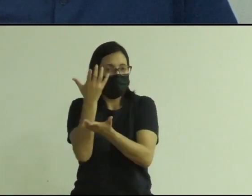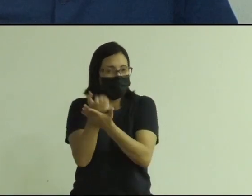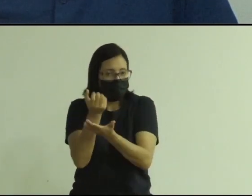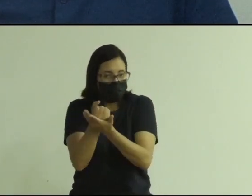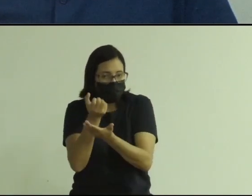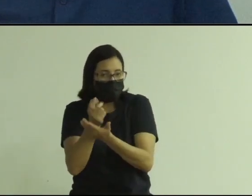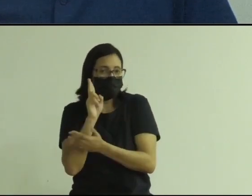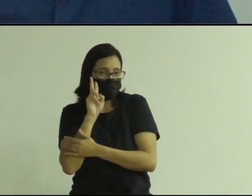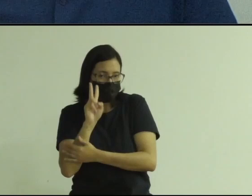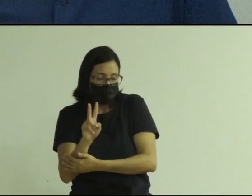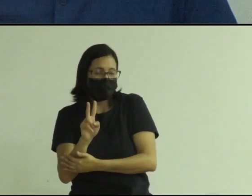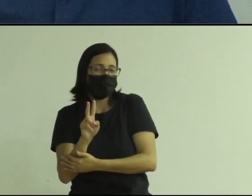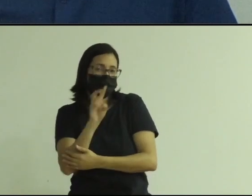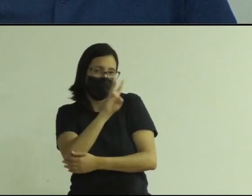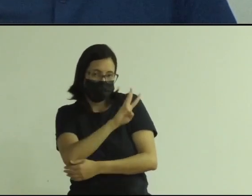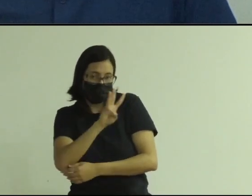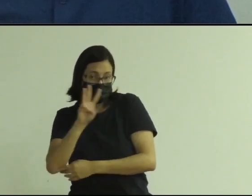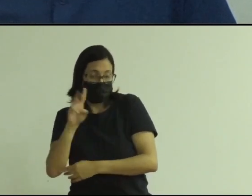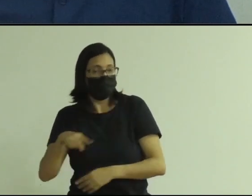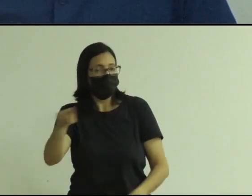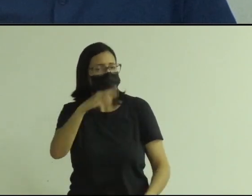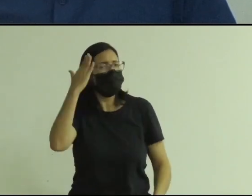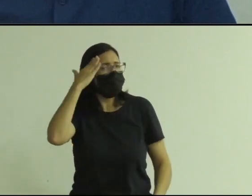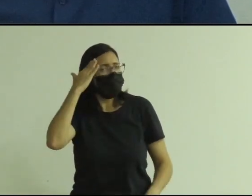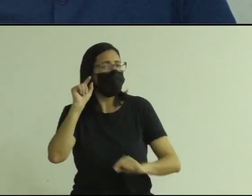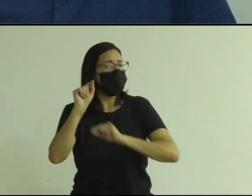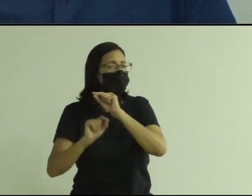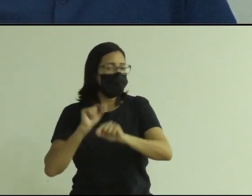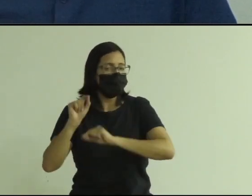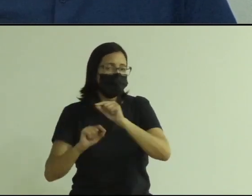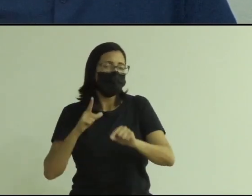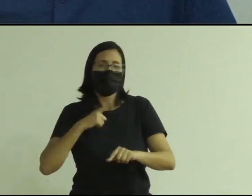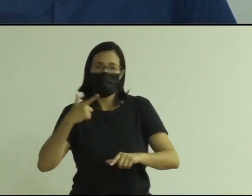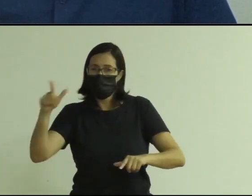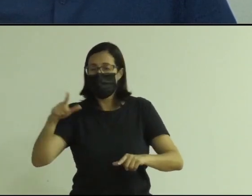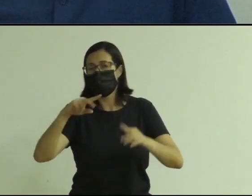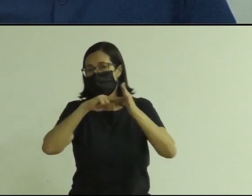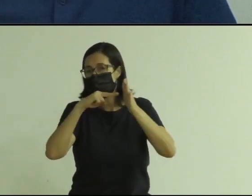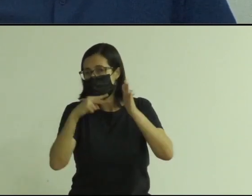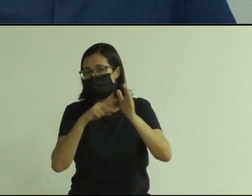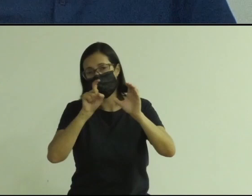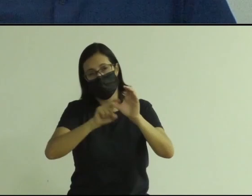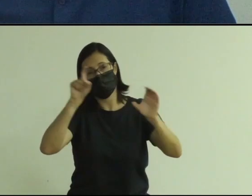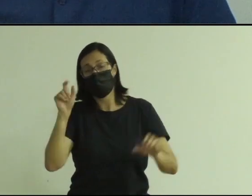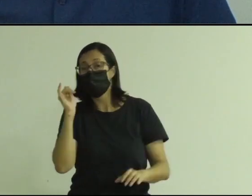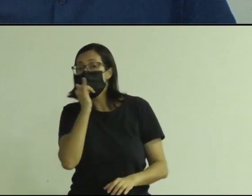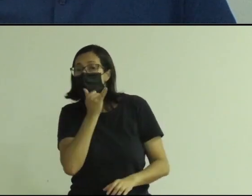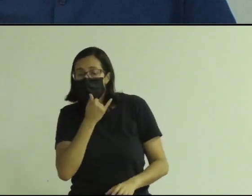do Bicentenário, entendam que outros sentidos de independência existem e quão longe a gente ainda